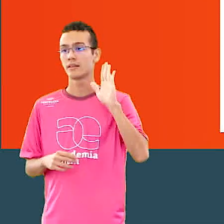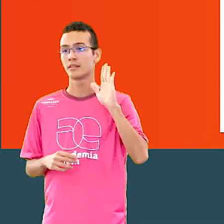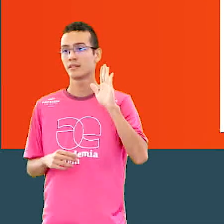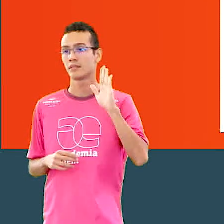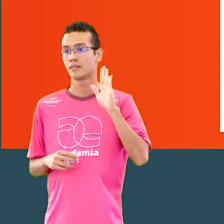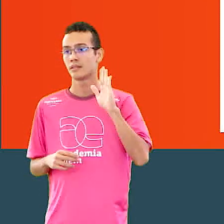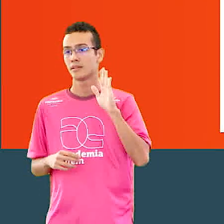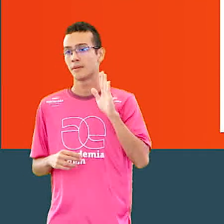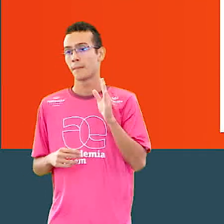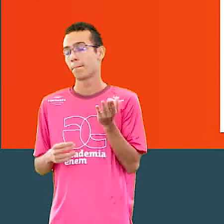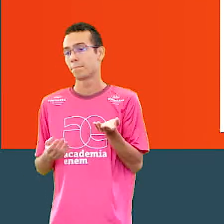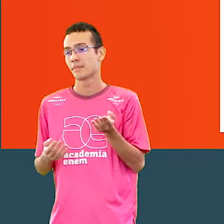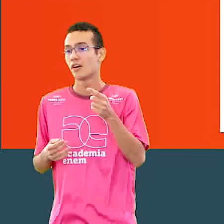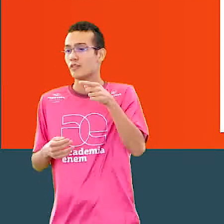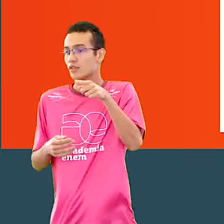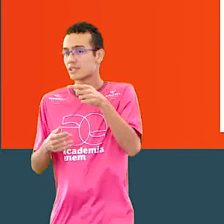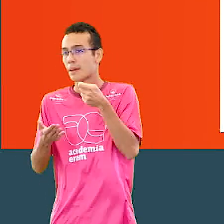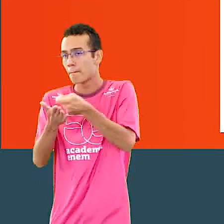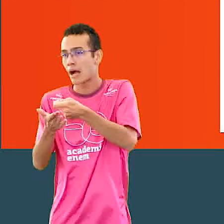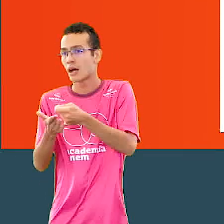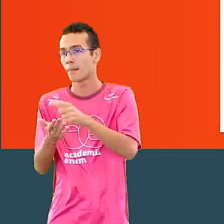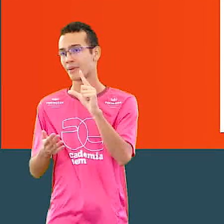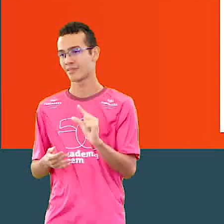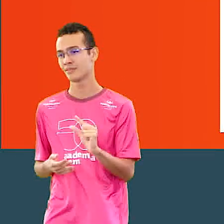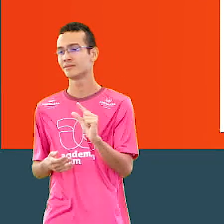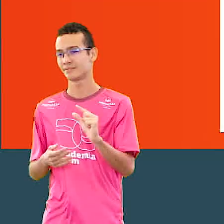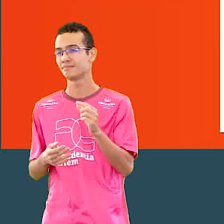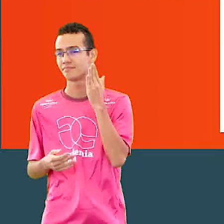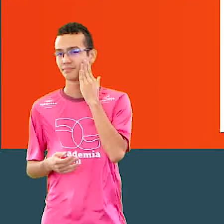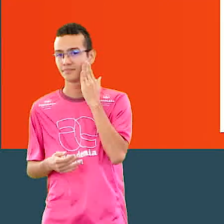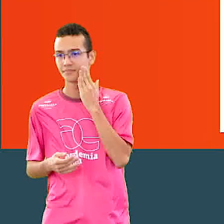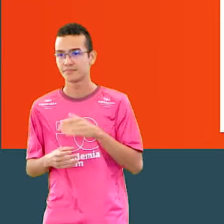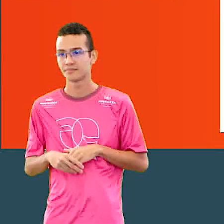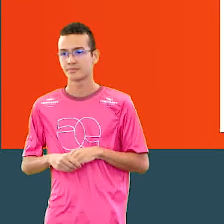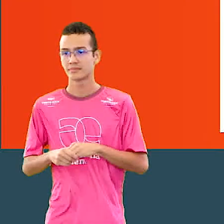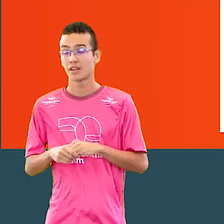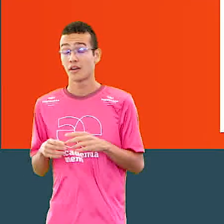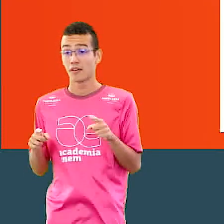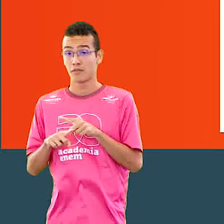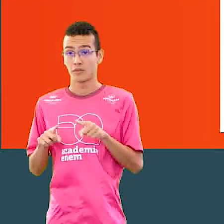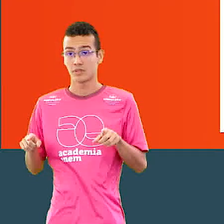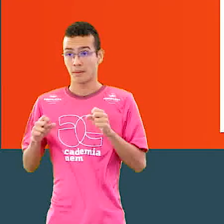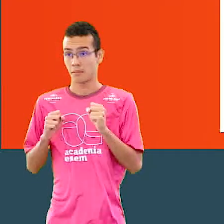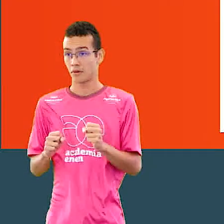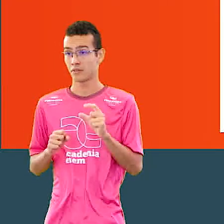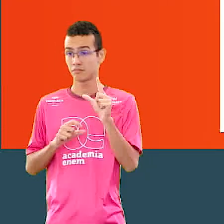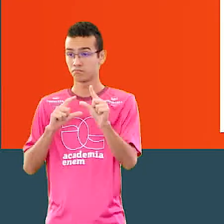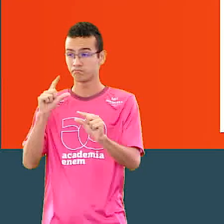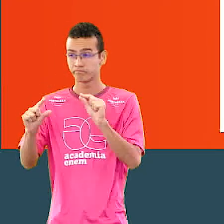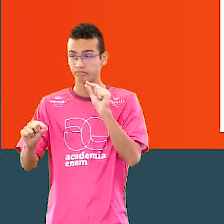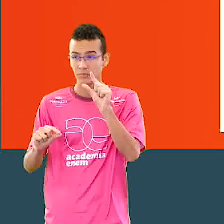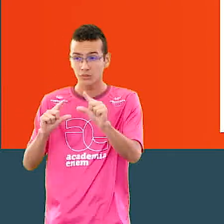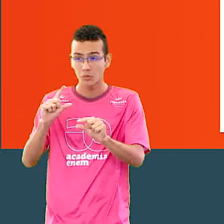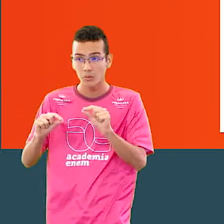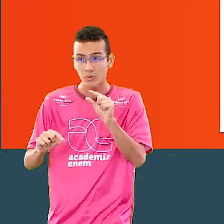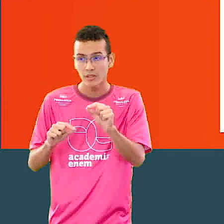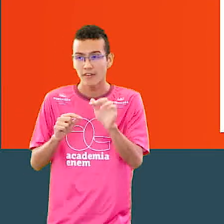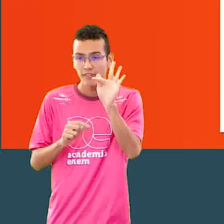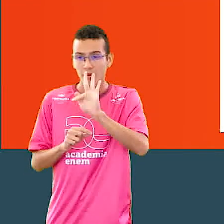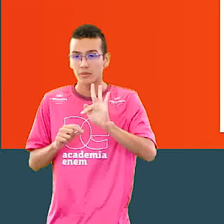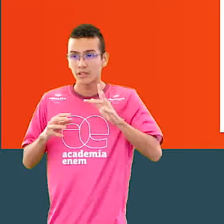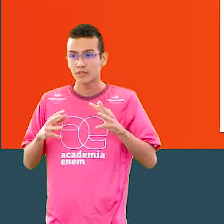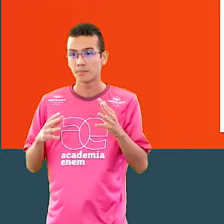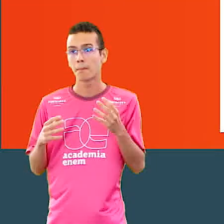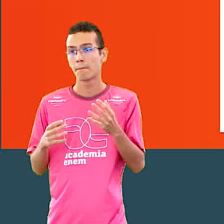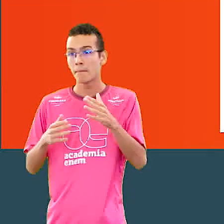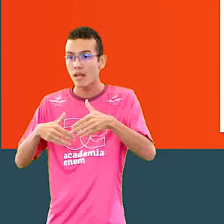taxa que você paga. O que é que eles querem com isso? Que vocês escolham excelentes faculdades para